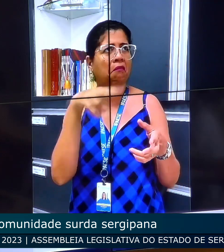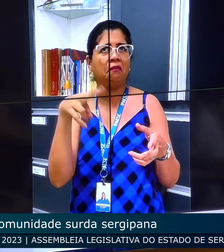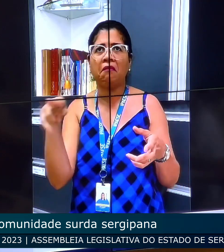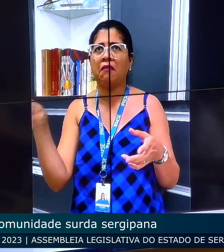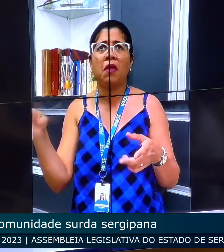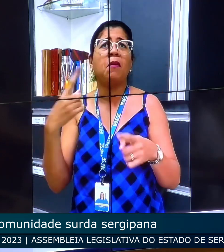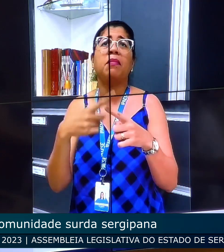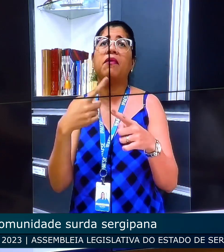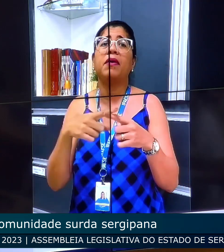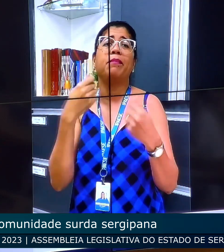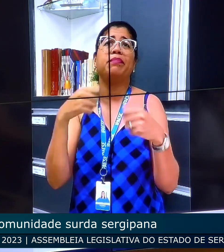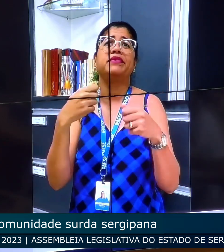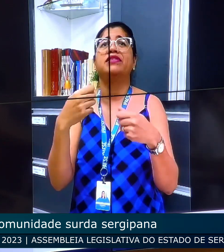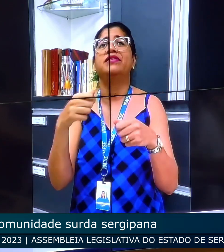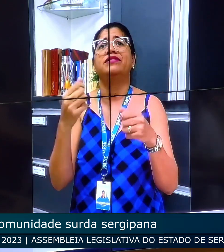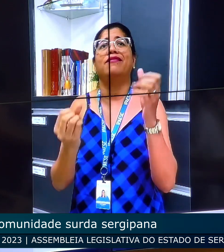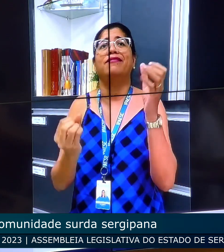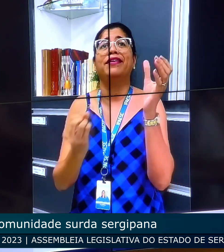Libras.